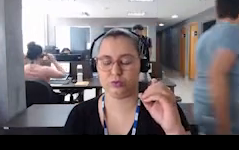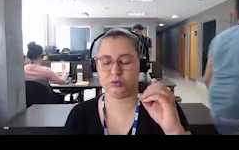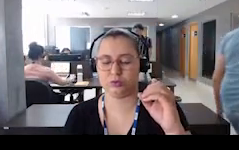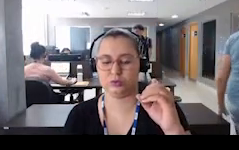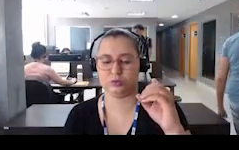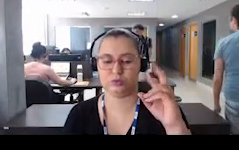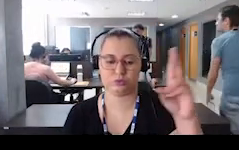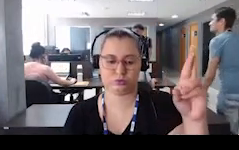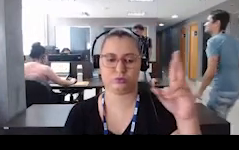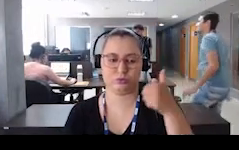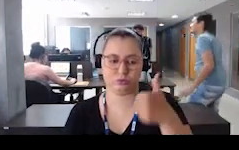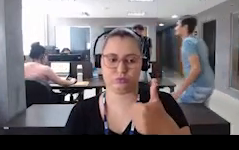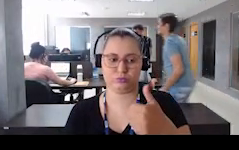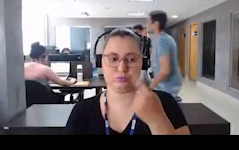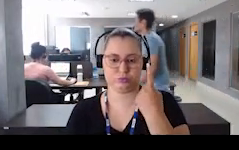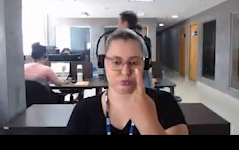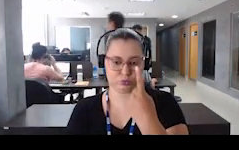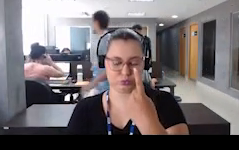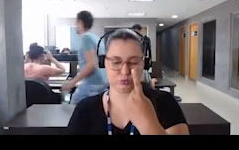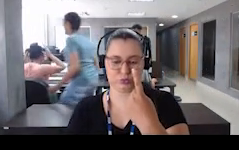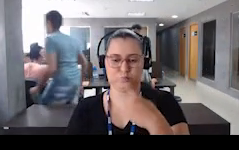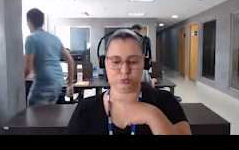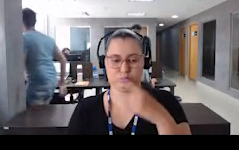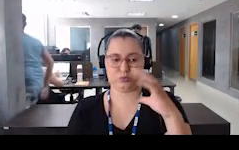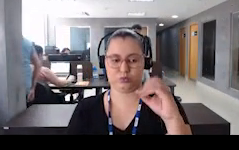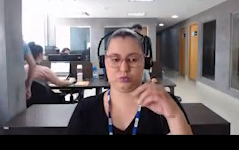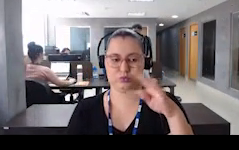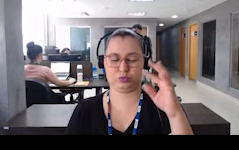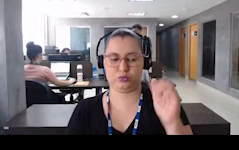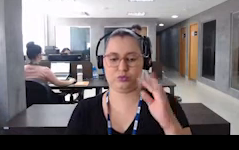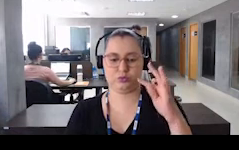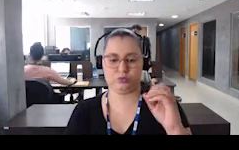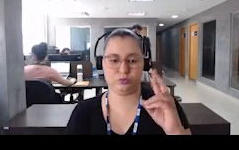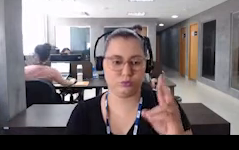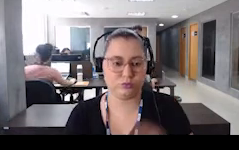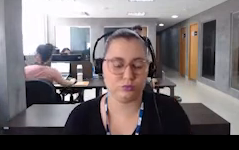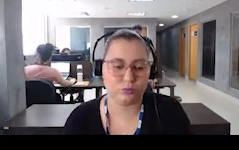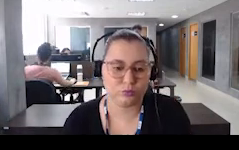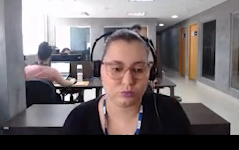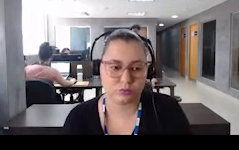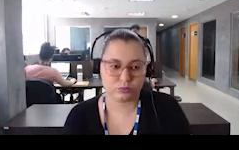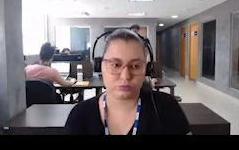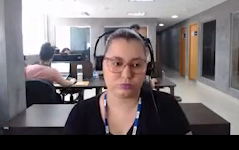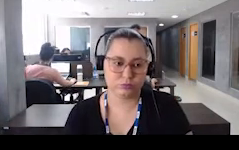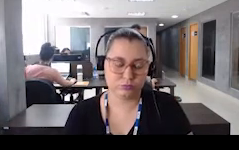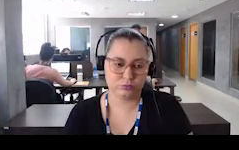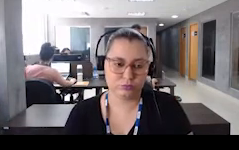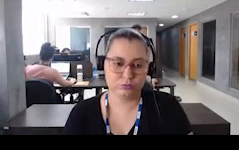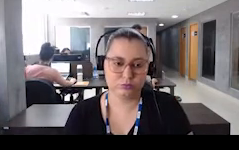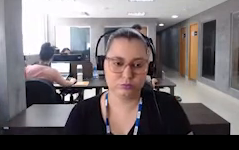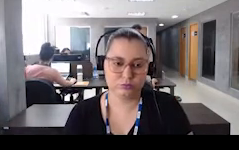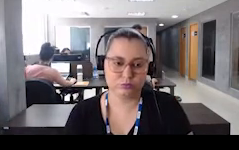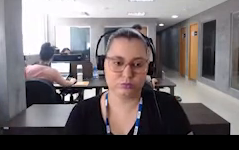certo? Pelo contactor, na verdade, porque aqui está sendo usado apenas um contactor. Tudo bem? Então, Professor, esse desenho aí